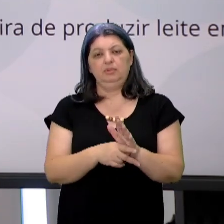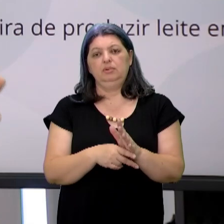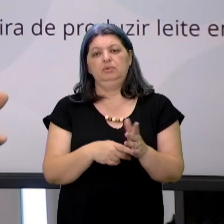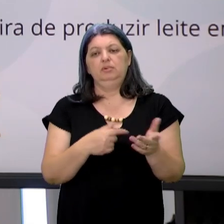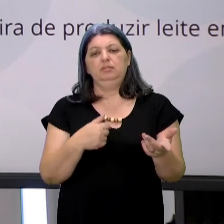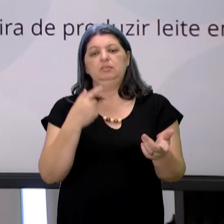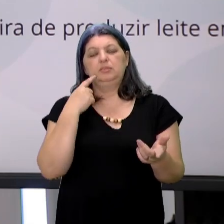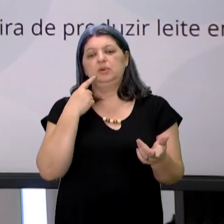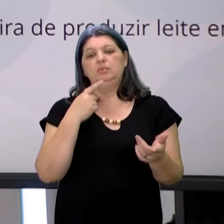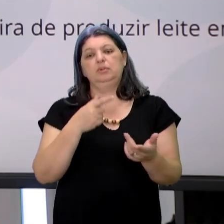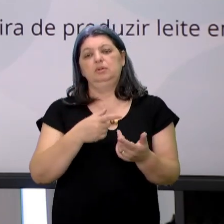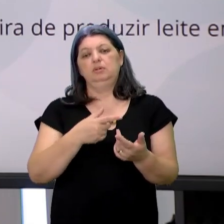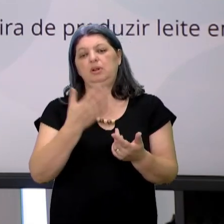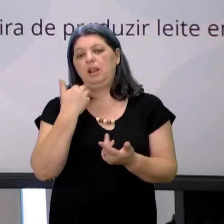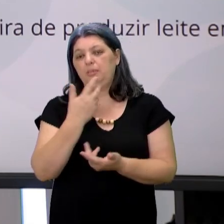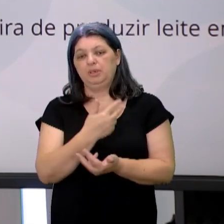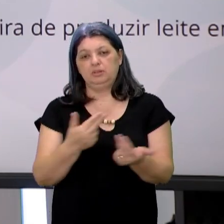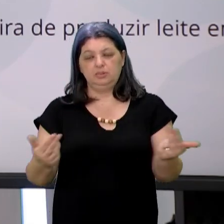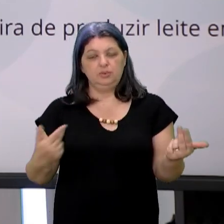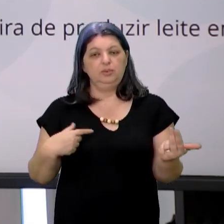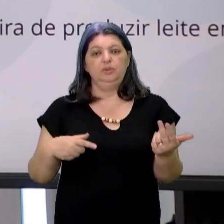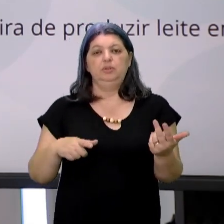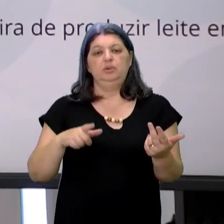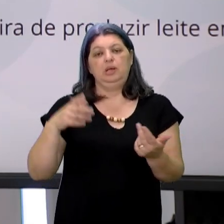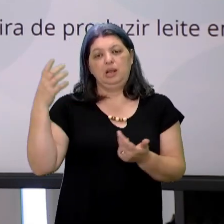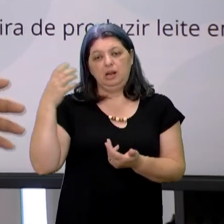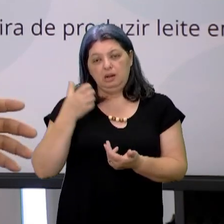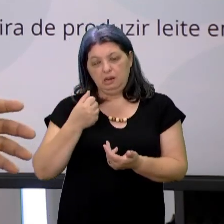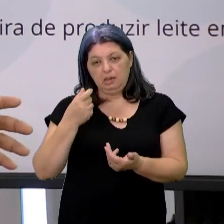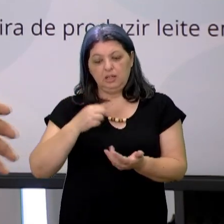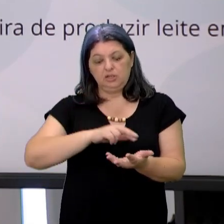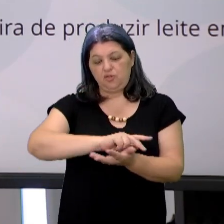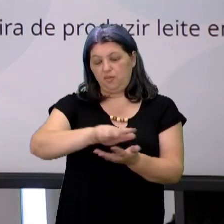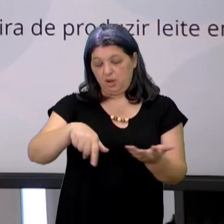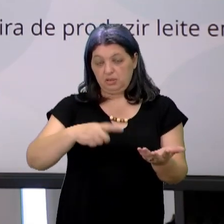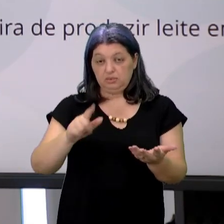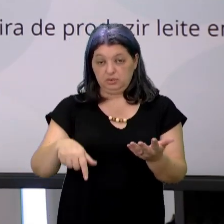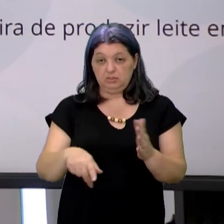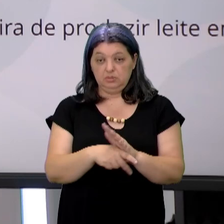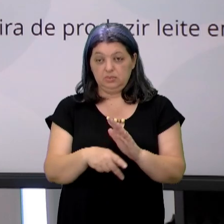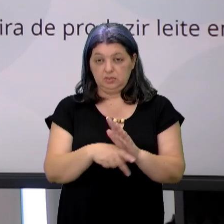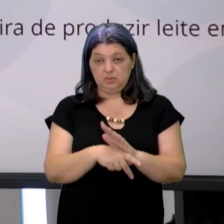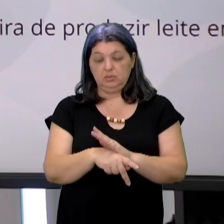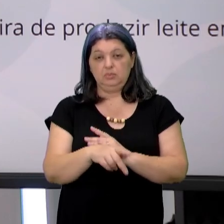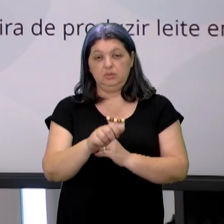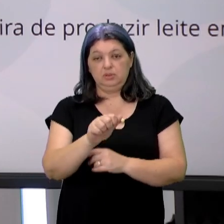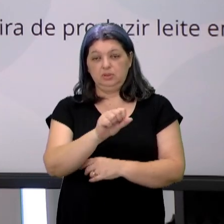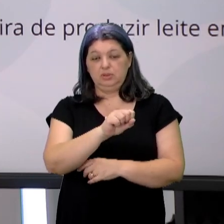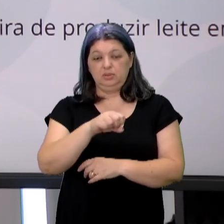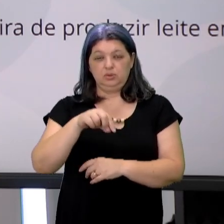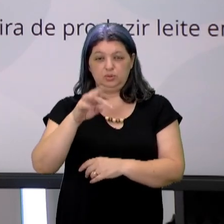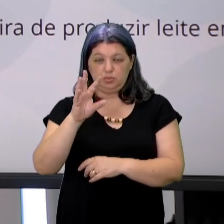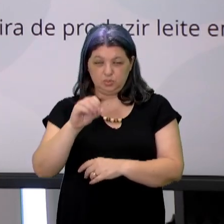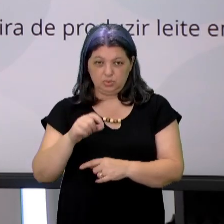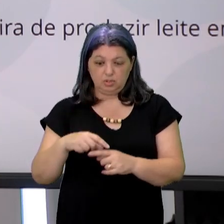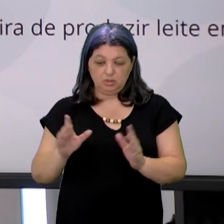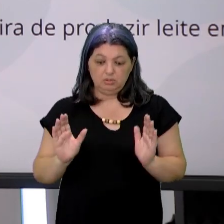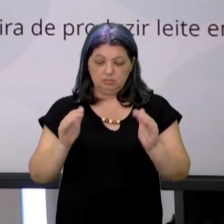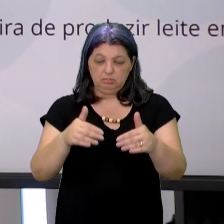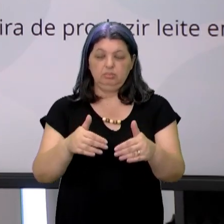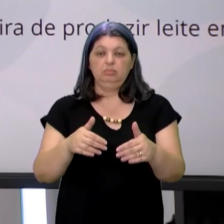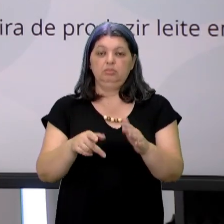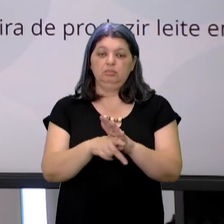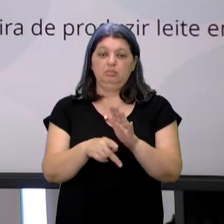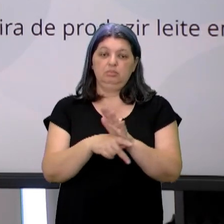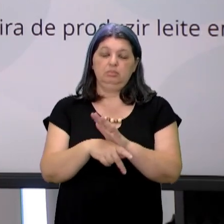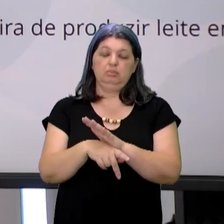podia falar de alimentação, a gente podia falar de laticínios em geral, tal. É o assunto. Agora, quando a gente restringe a um tipo, a falar do leite em pó,